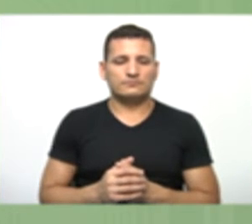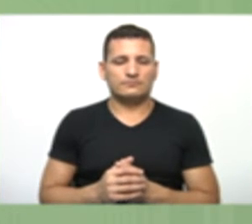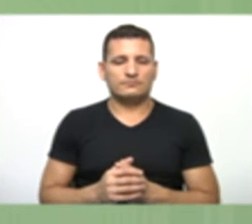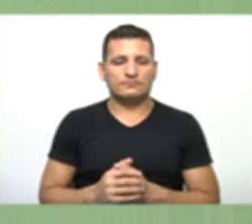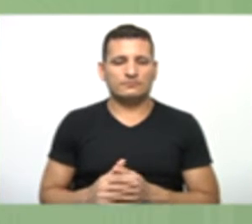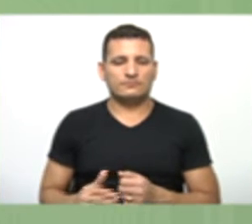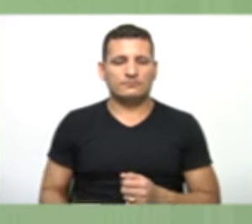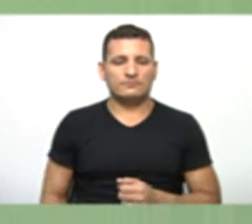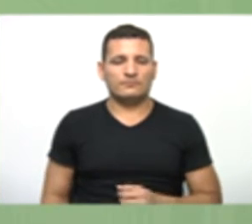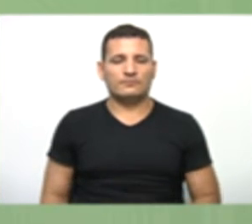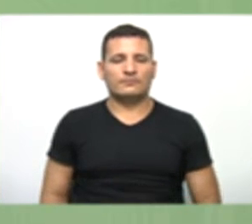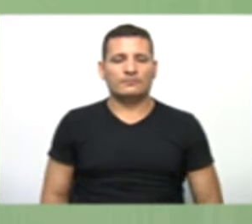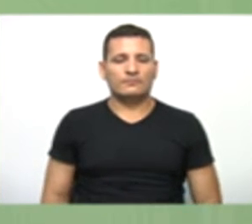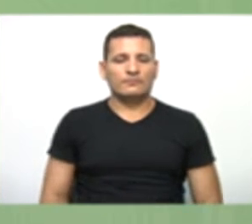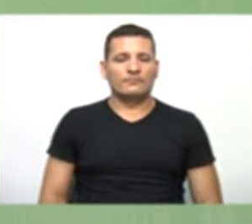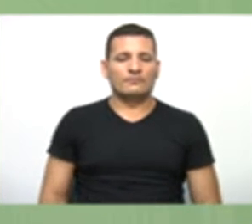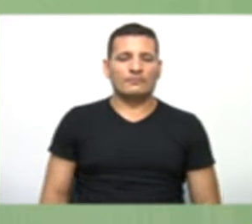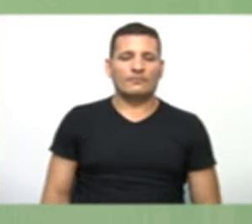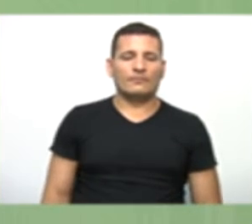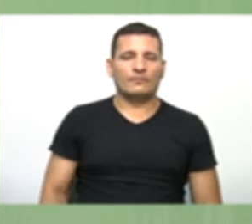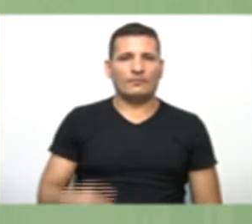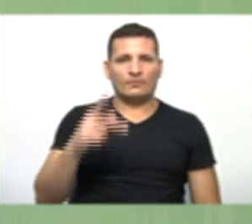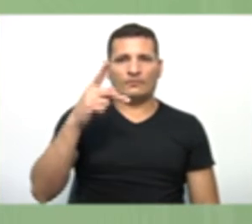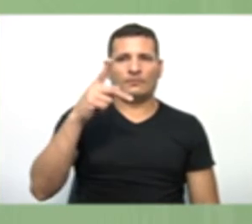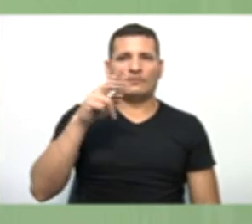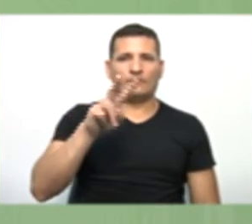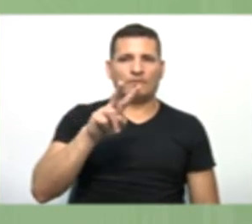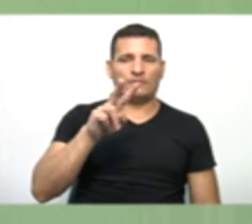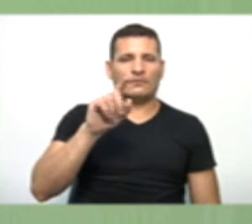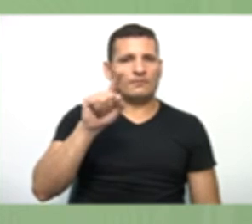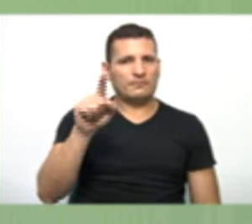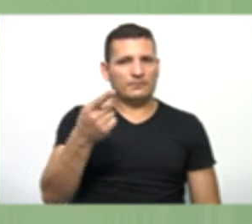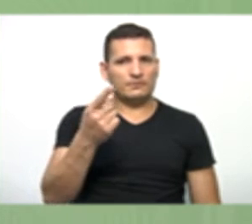Então eu vou ter aqui R$1.000 no lugar do PV.